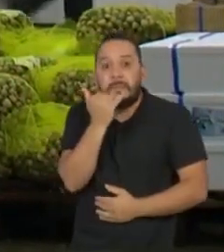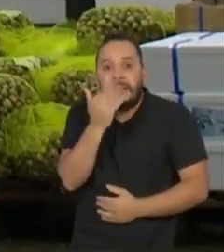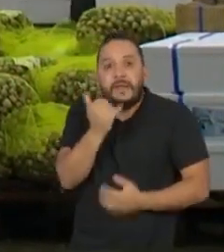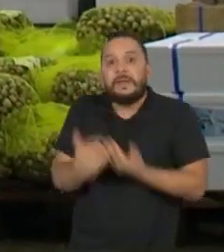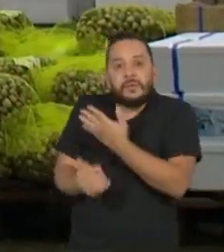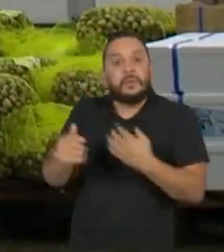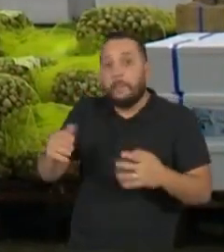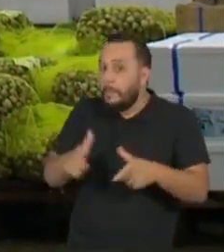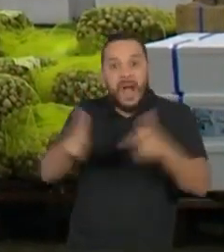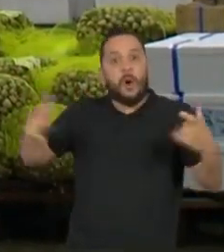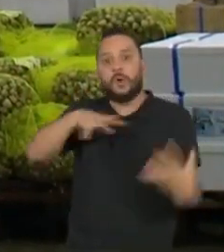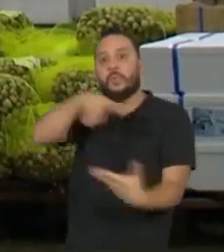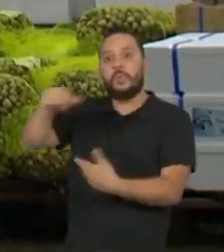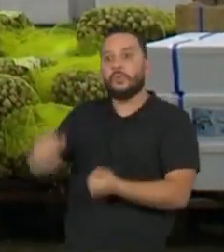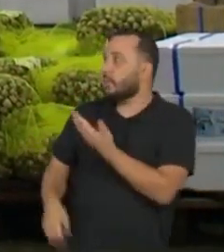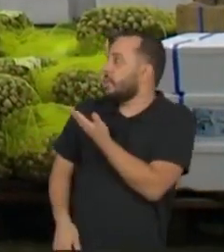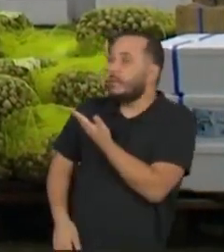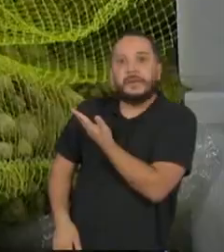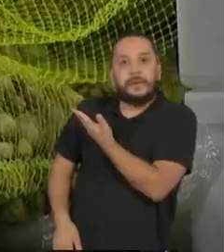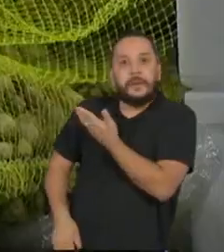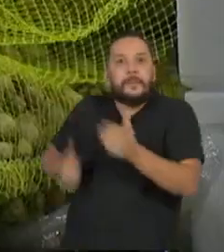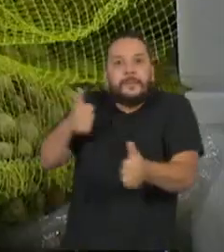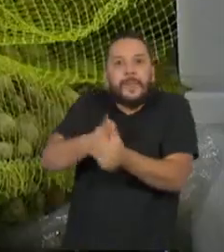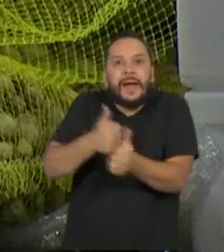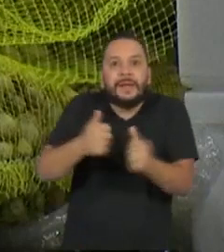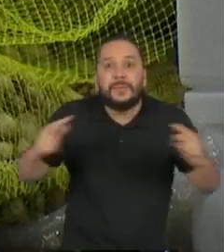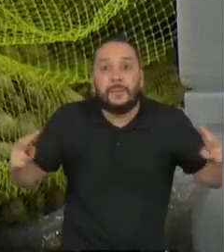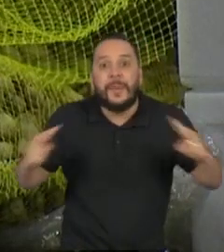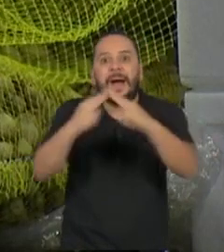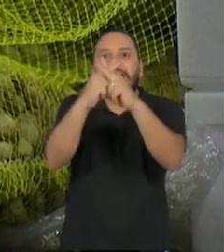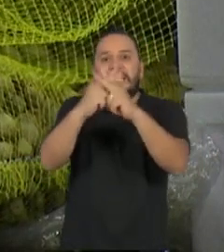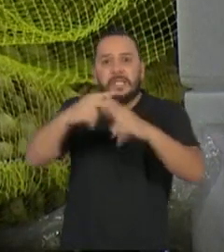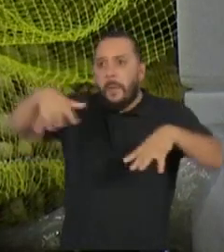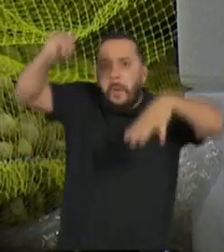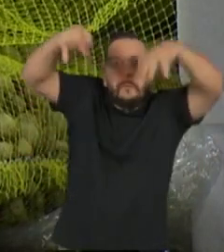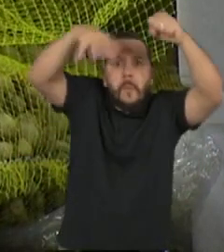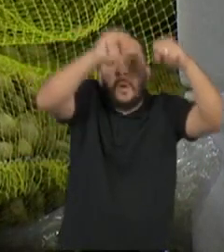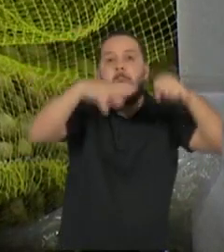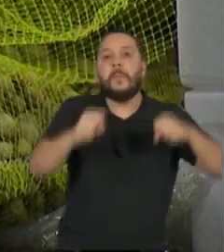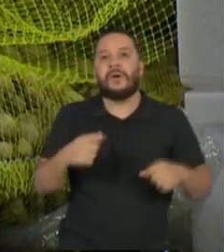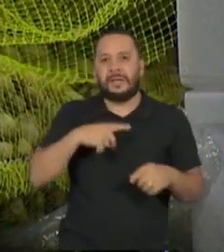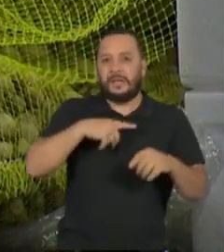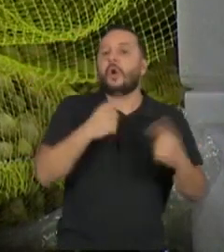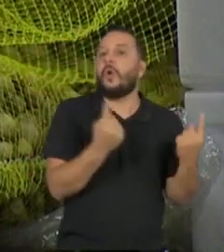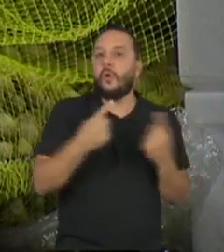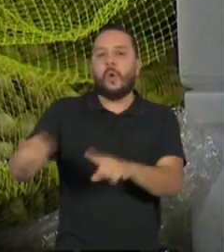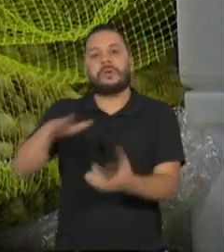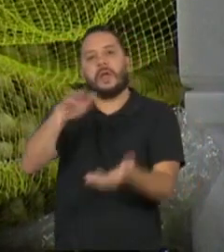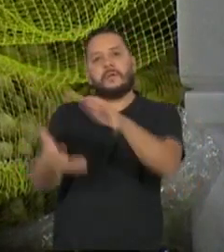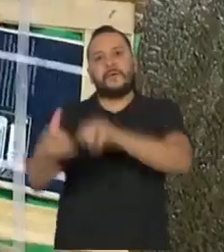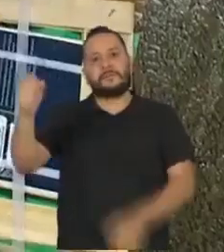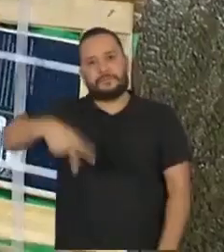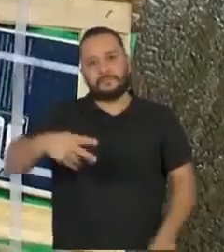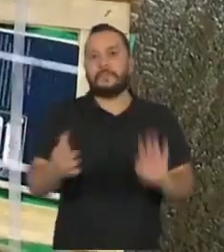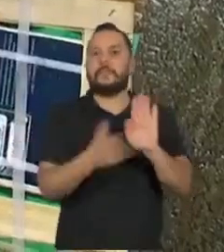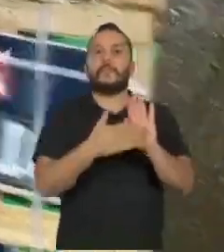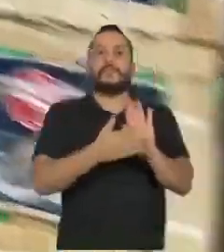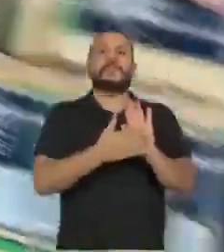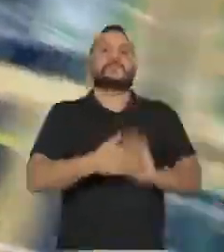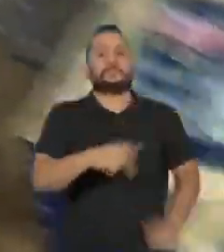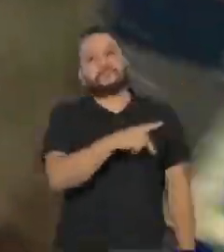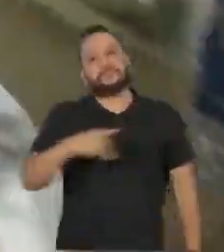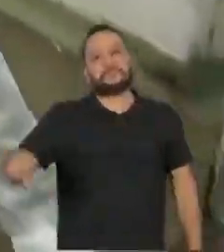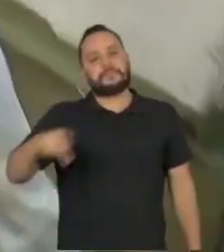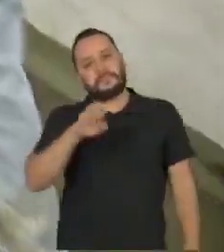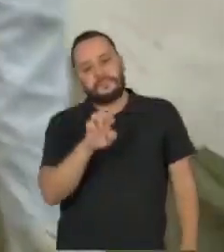mundo, o Rungis, perto de Paris. A atitude foi em protesto contra a reforma previdenciária proposta pelo presidente